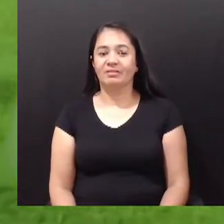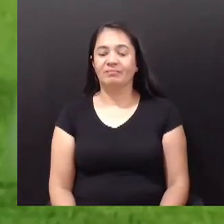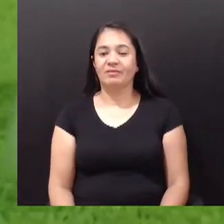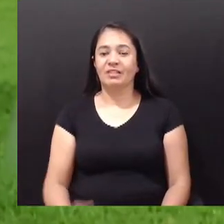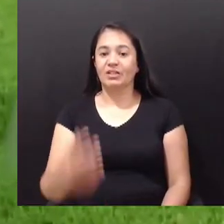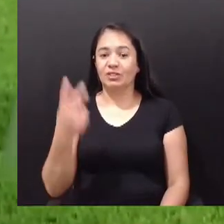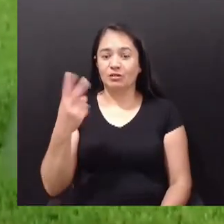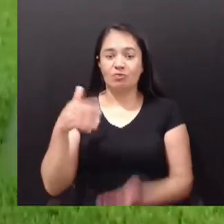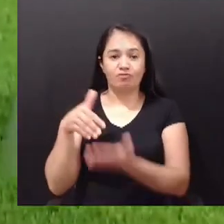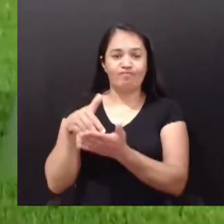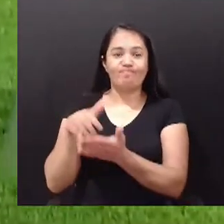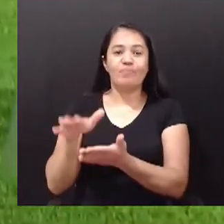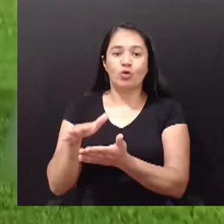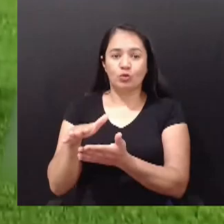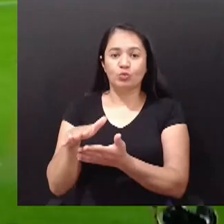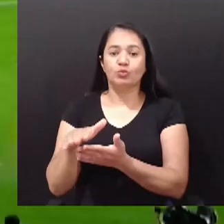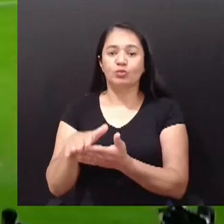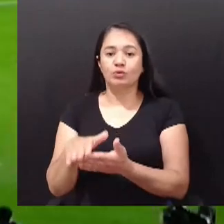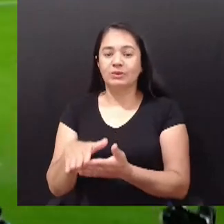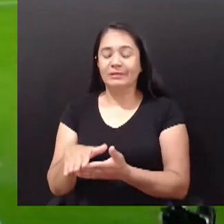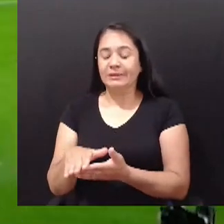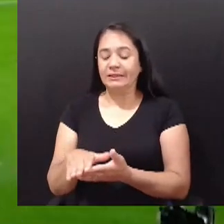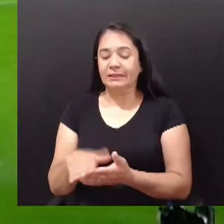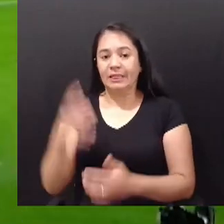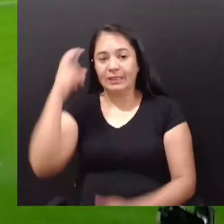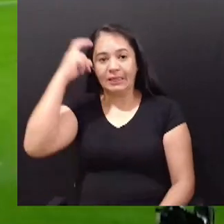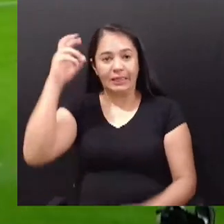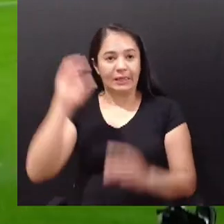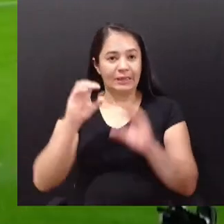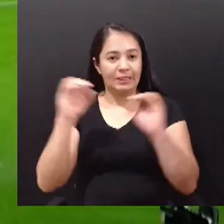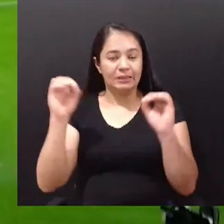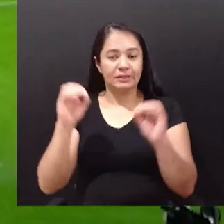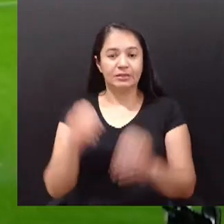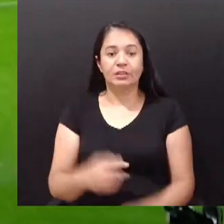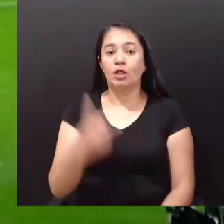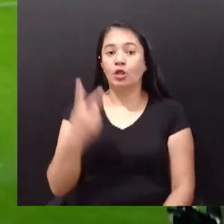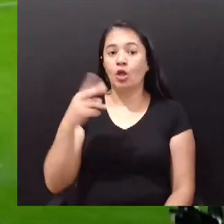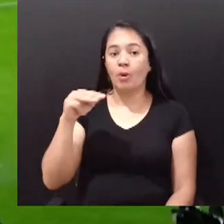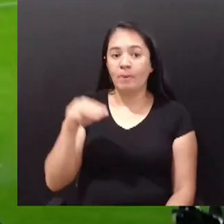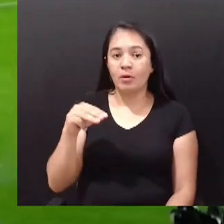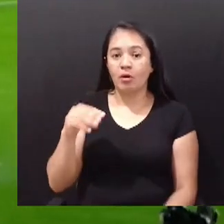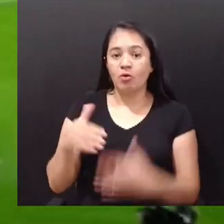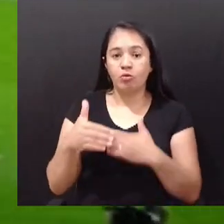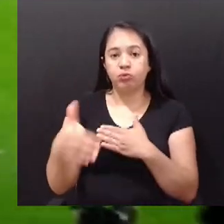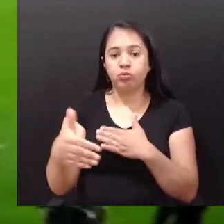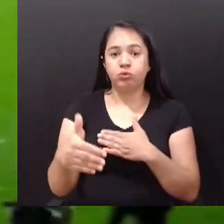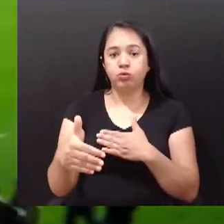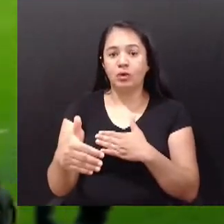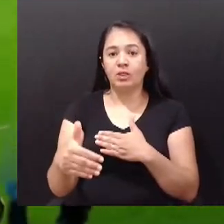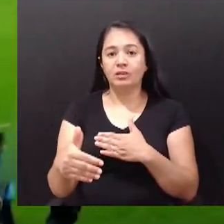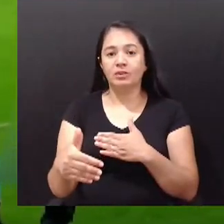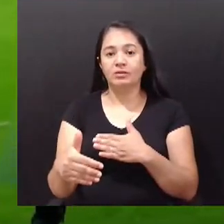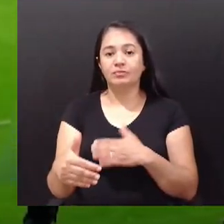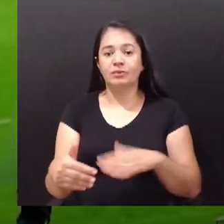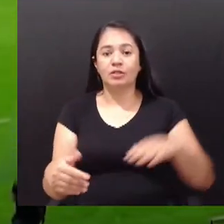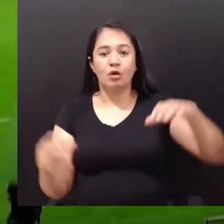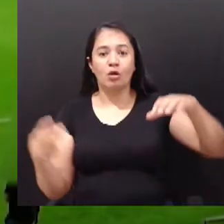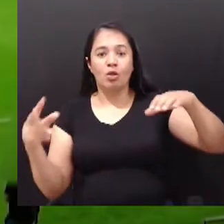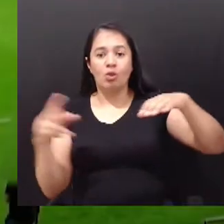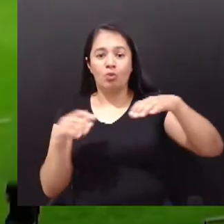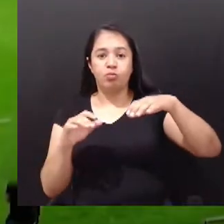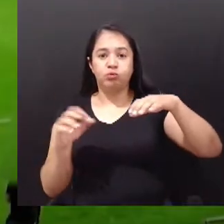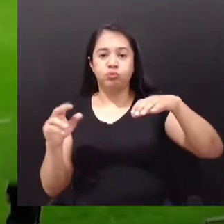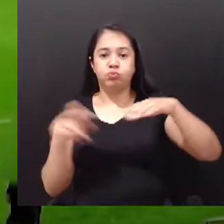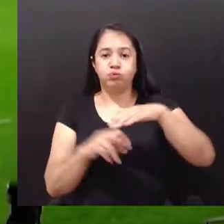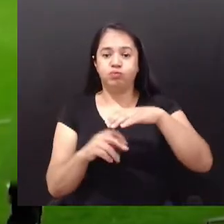expulso. Pouco inteligente. 2 minutos depois, em cobrança de falta, o goleiro Dalberson se complicou todo